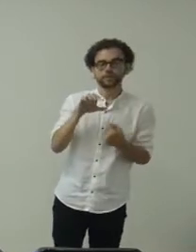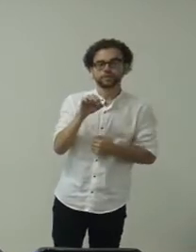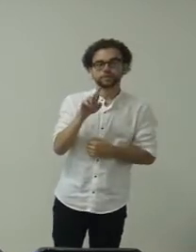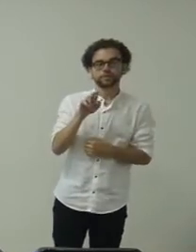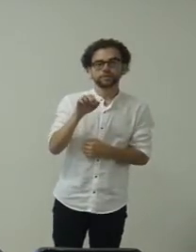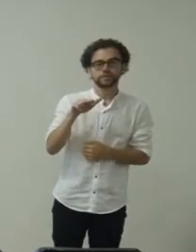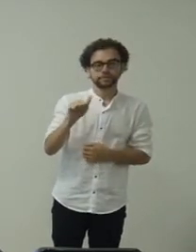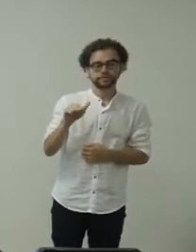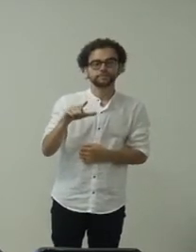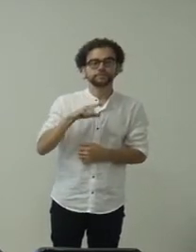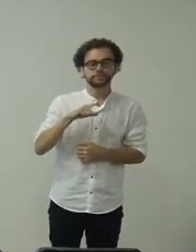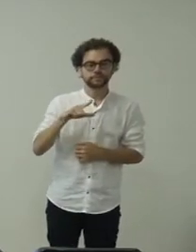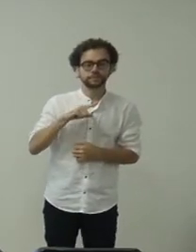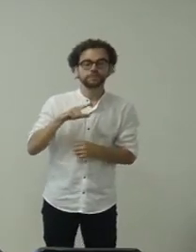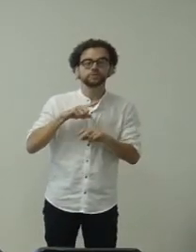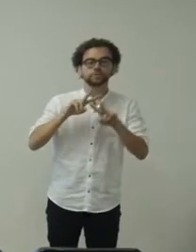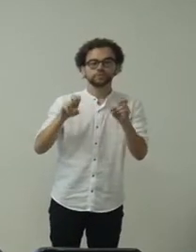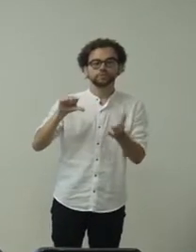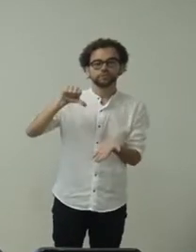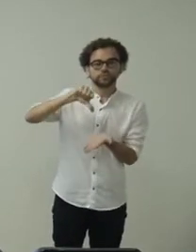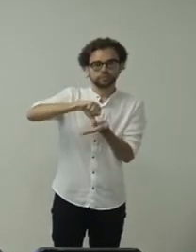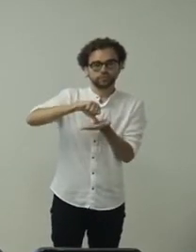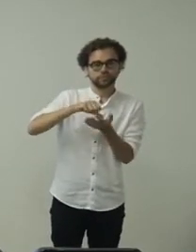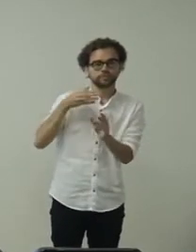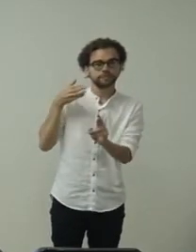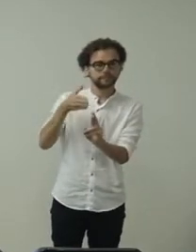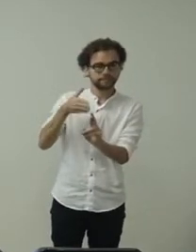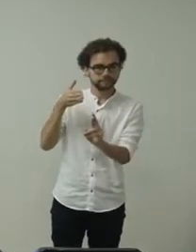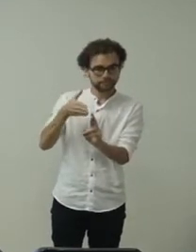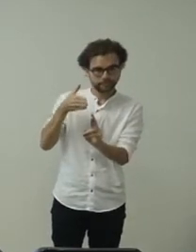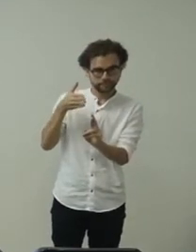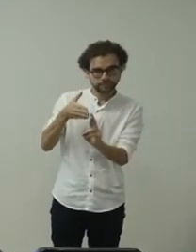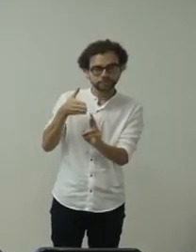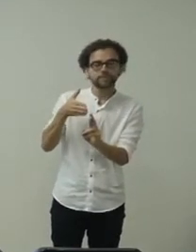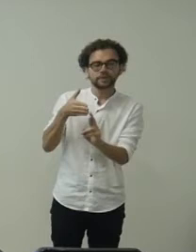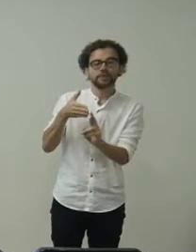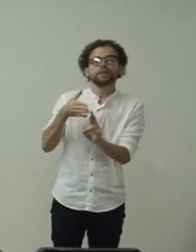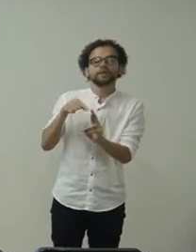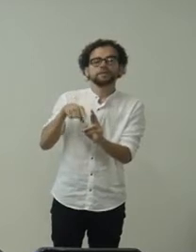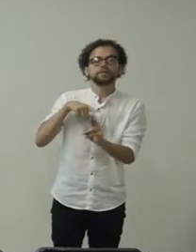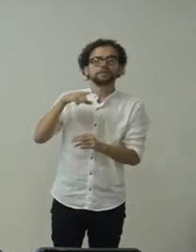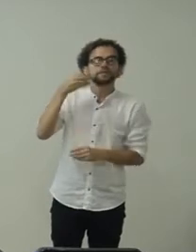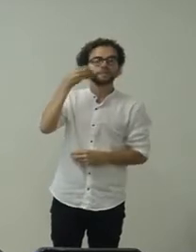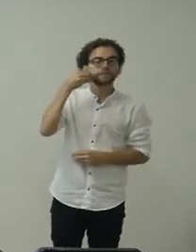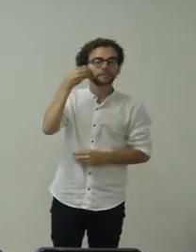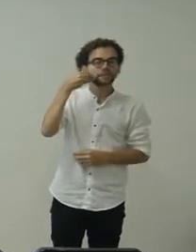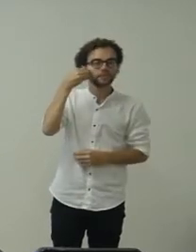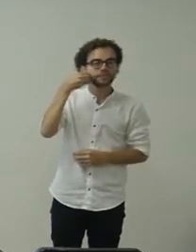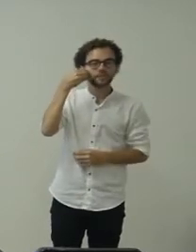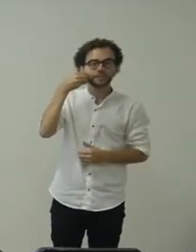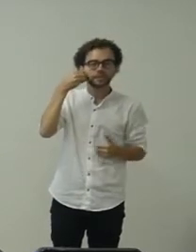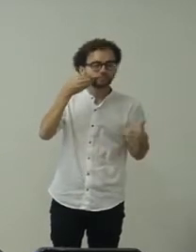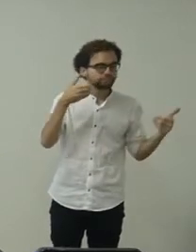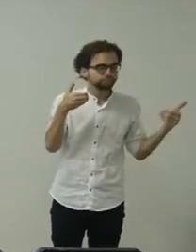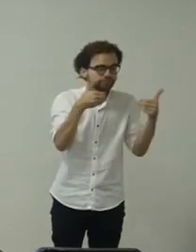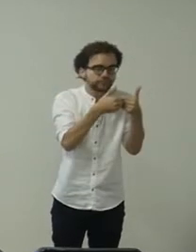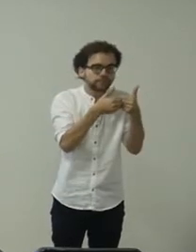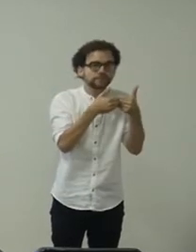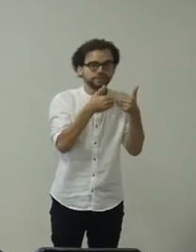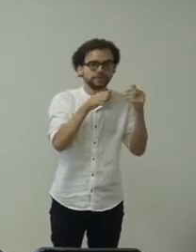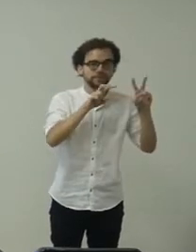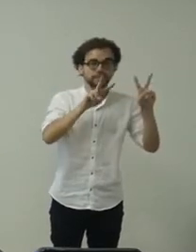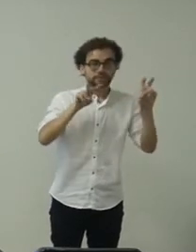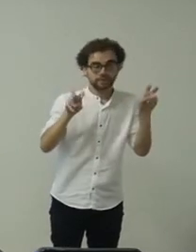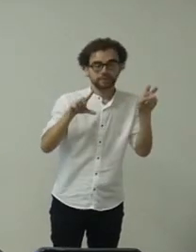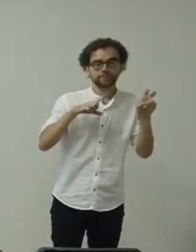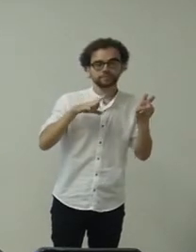traz a questão do centro de referência, uma que a sua experiência é bem próxima, né, dessa temática, e